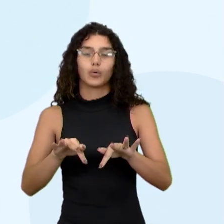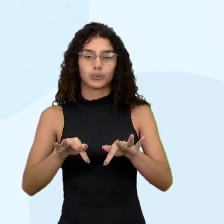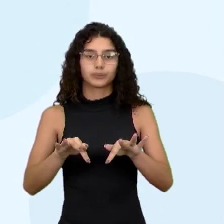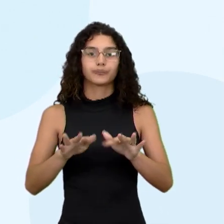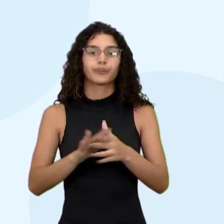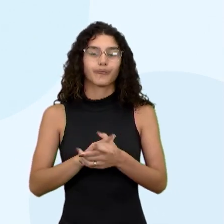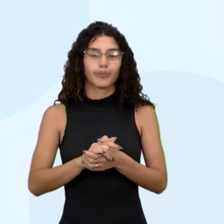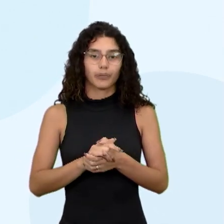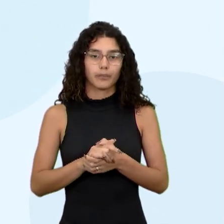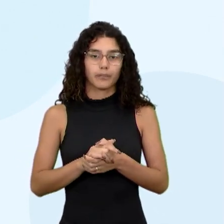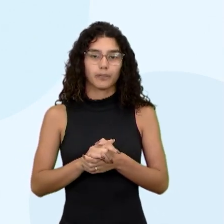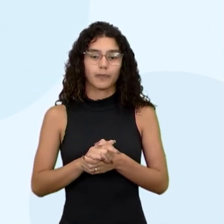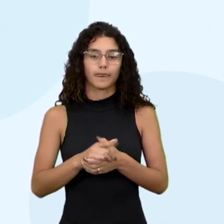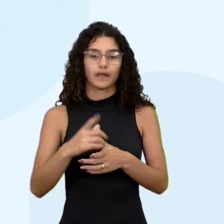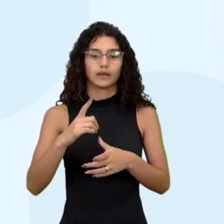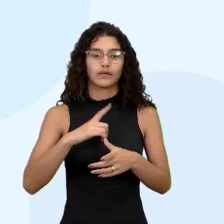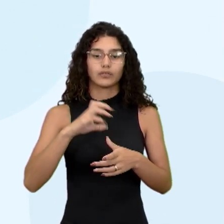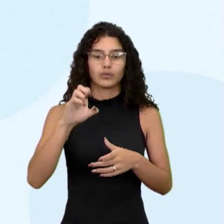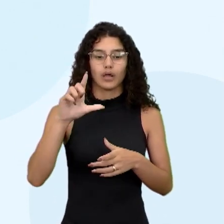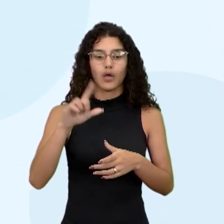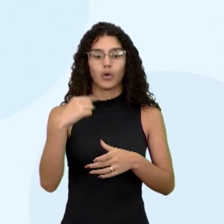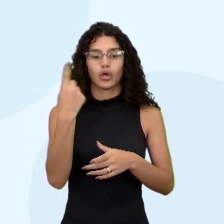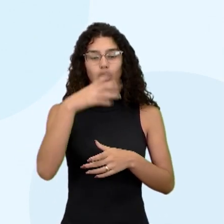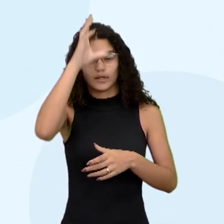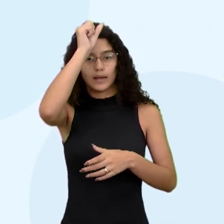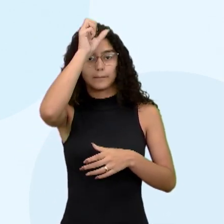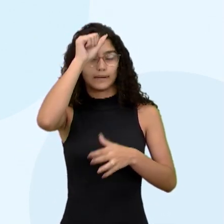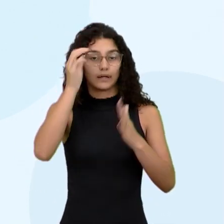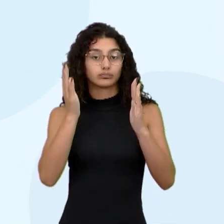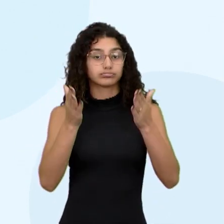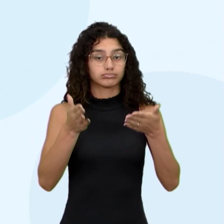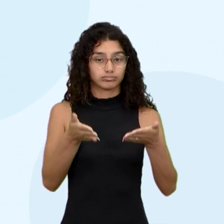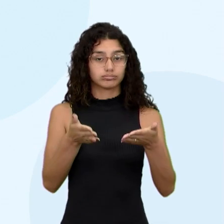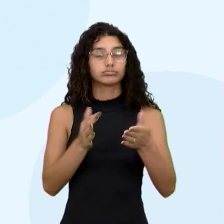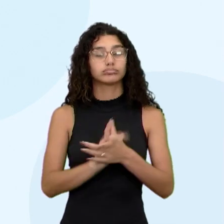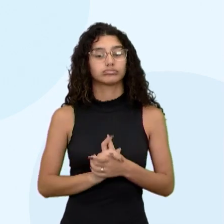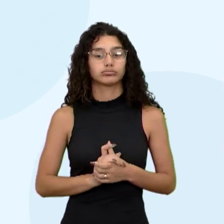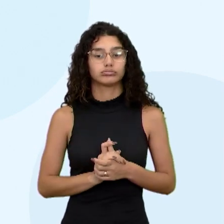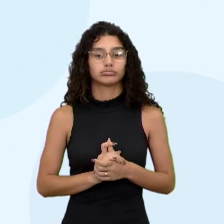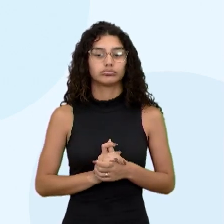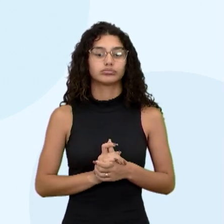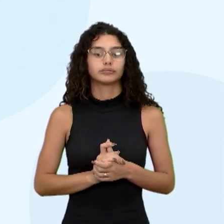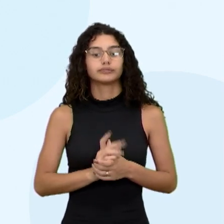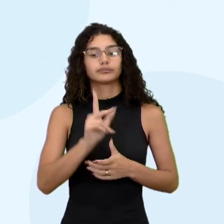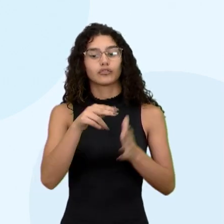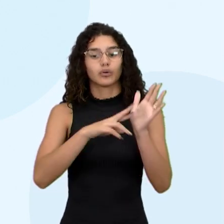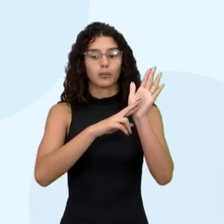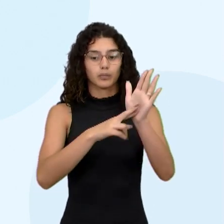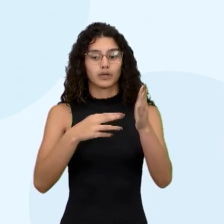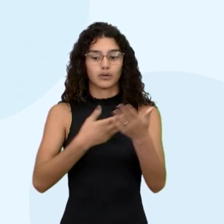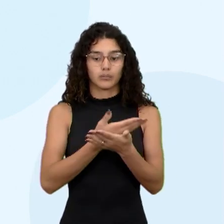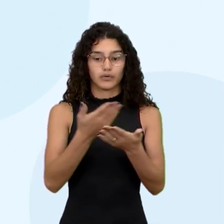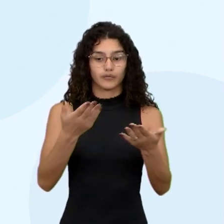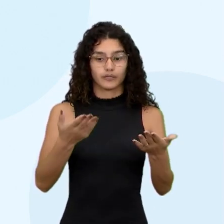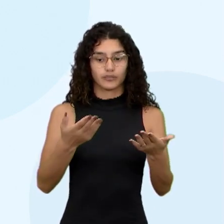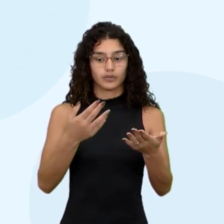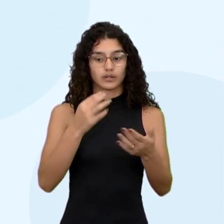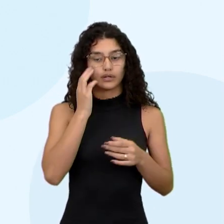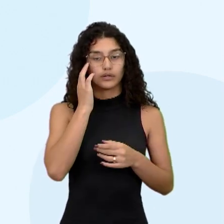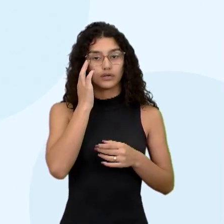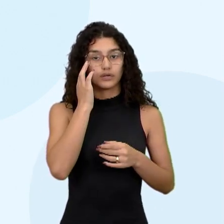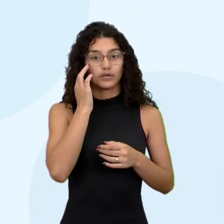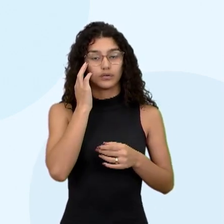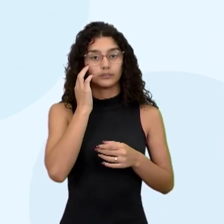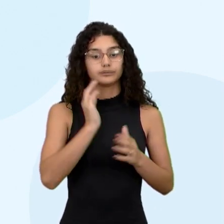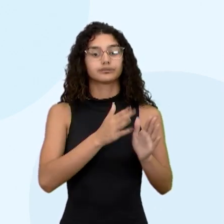né, desse éon aí que a gente está aprendendo agora, né, o éon Proterozoico, já aparecendo aí, né, nessa